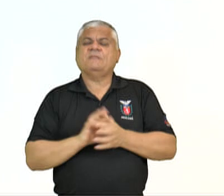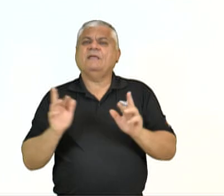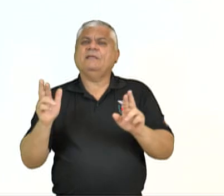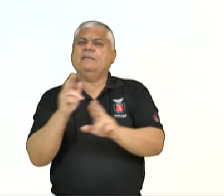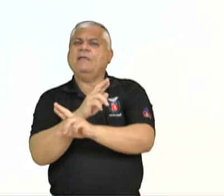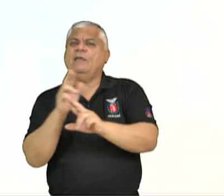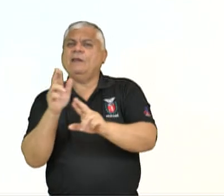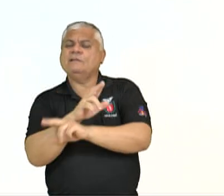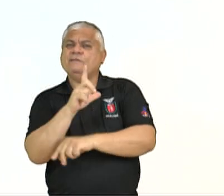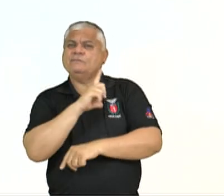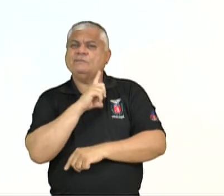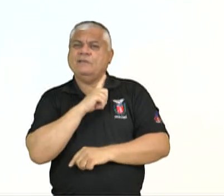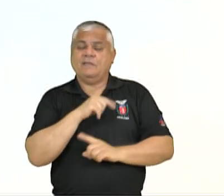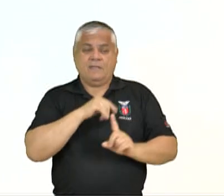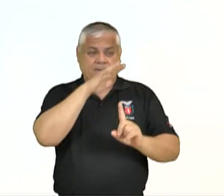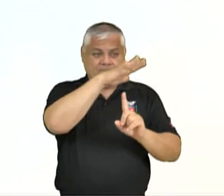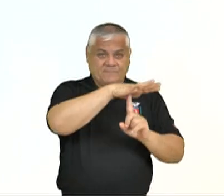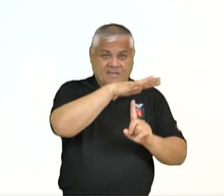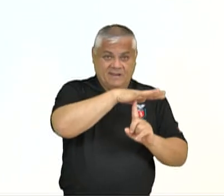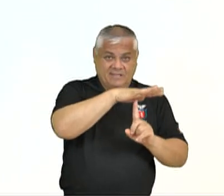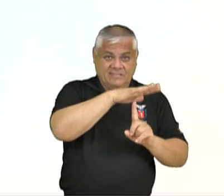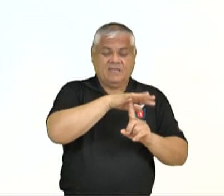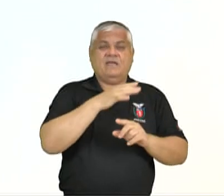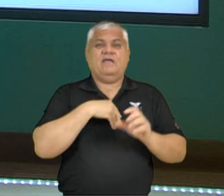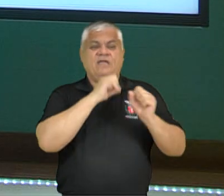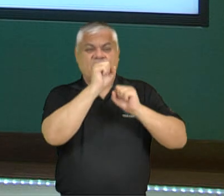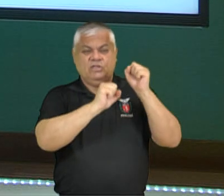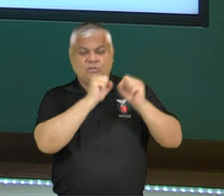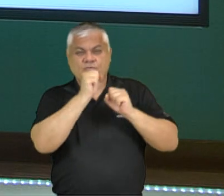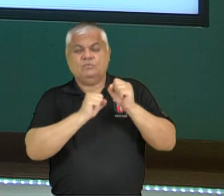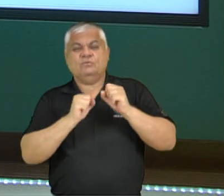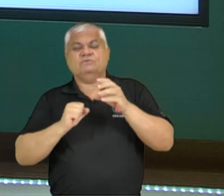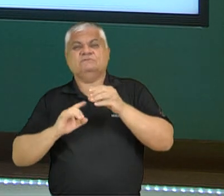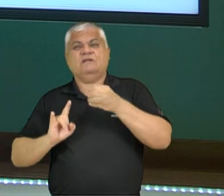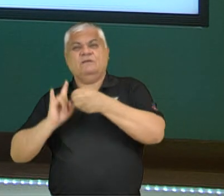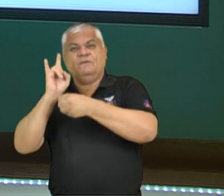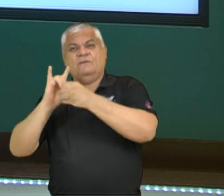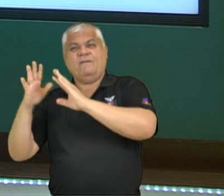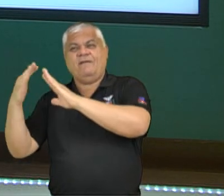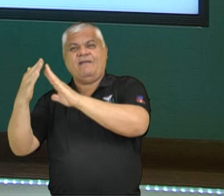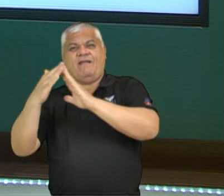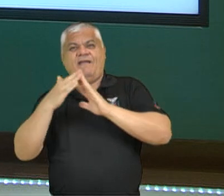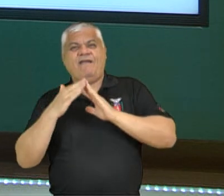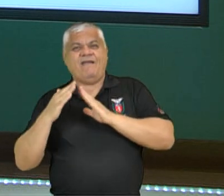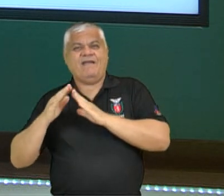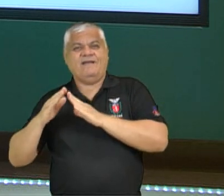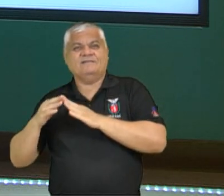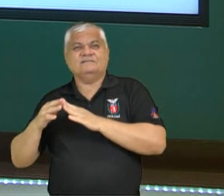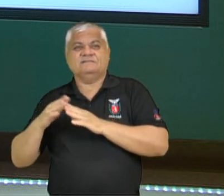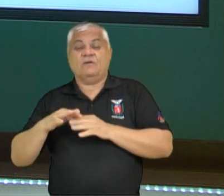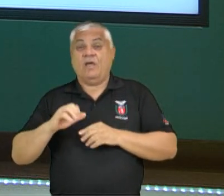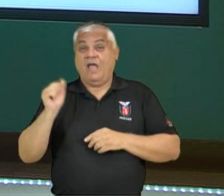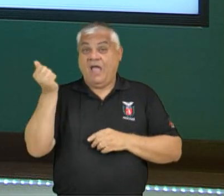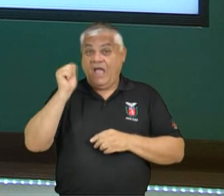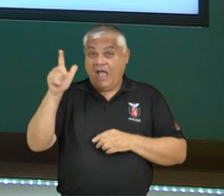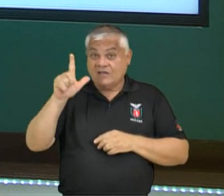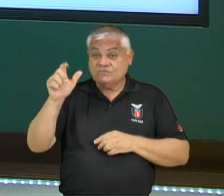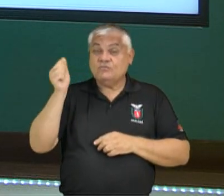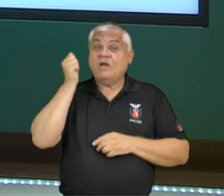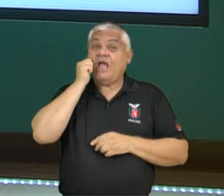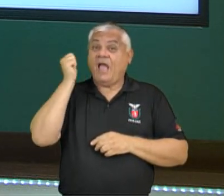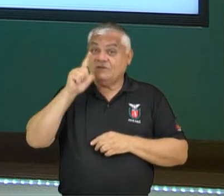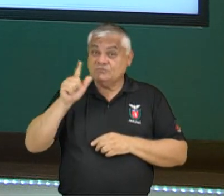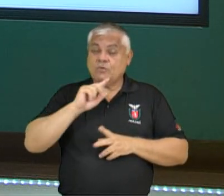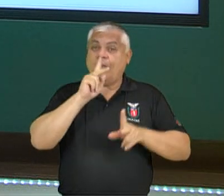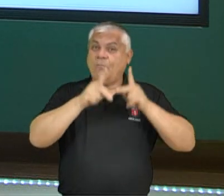relações podemos estabelecer entre industrialização e urbanização? Então percebam aqui em azul significa a